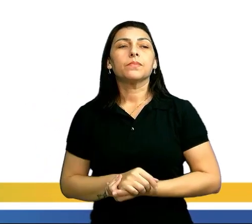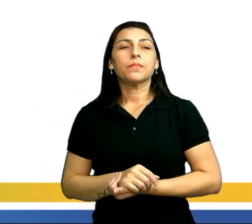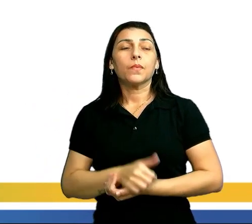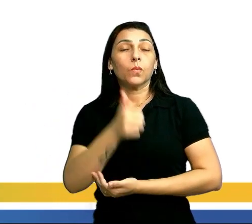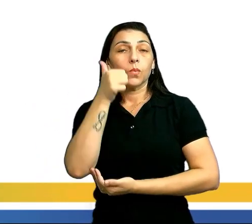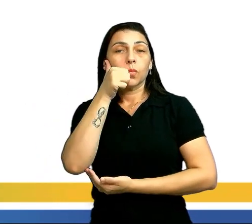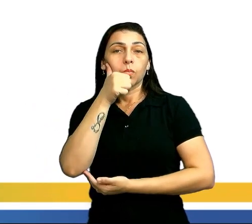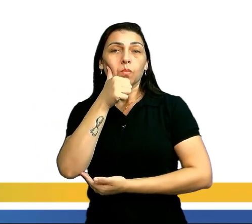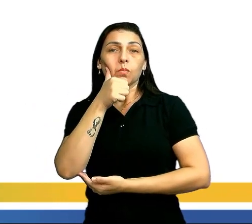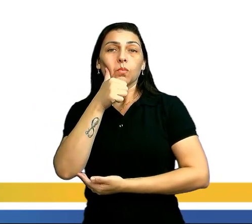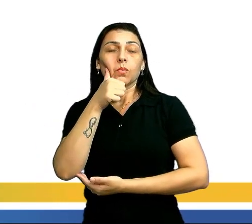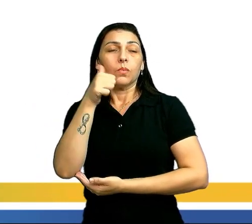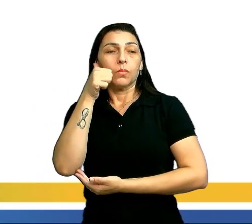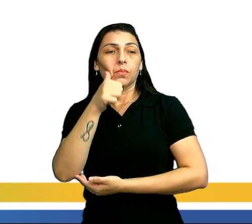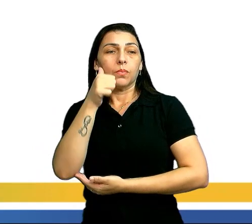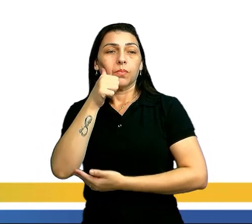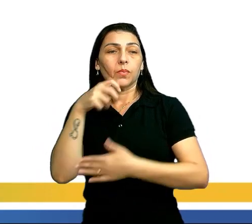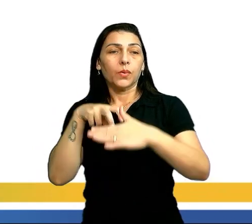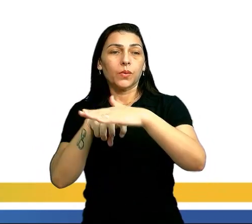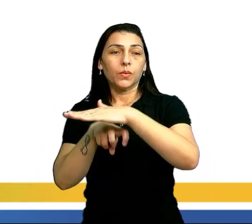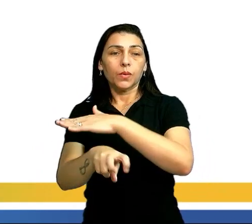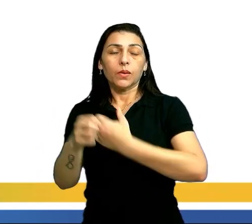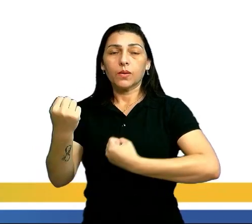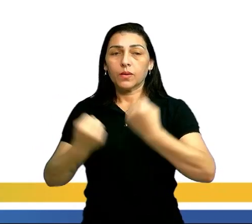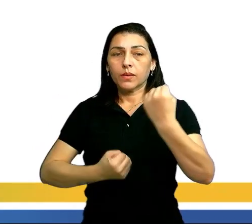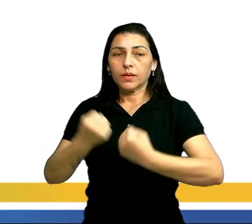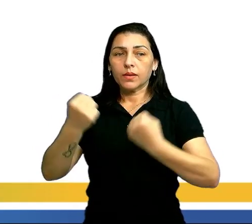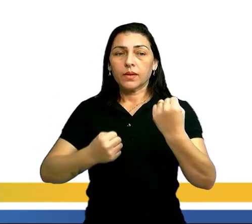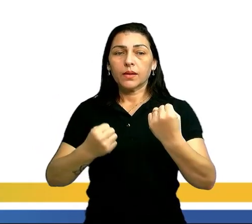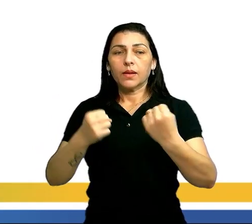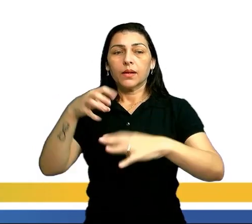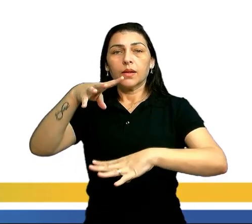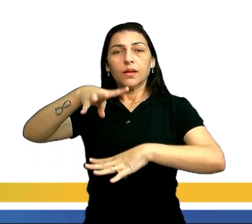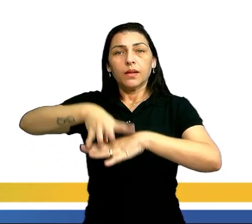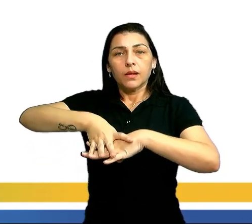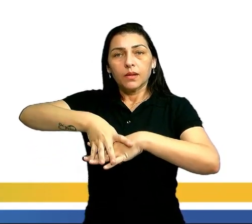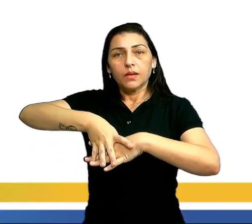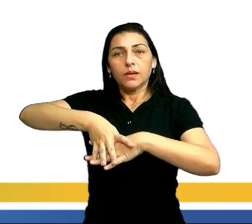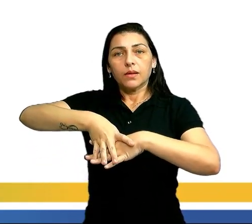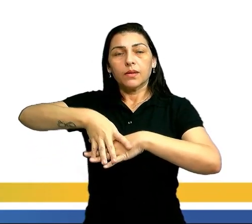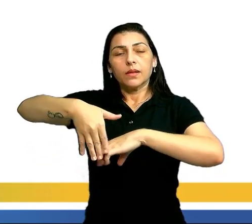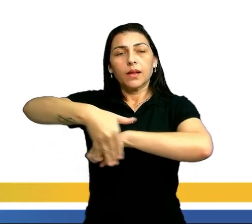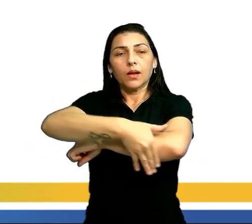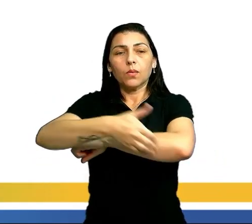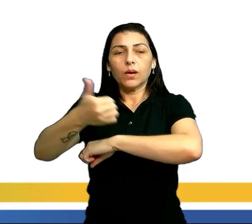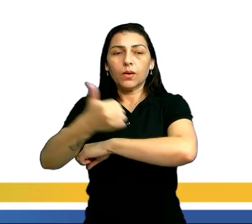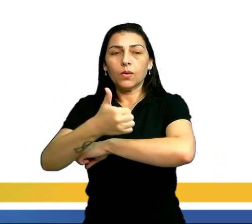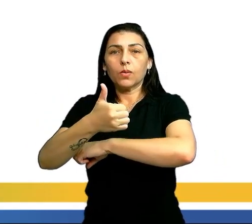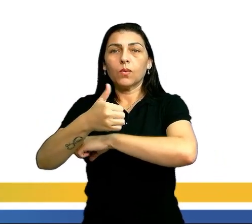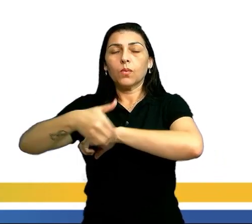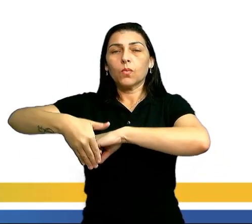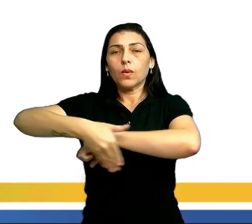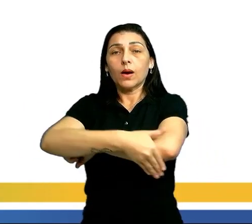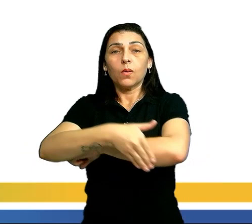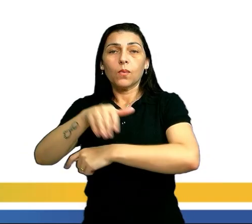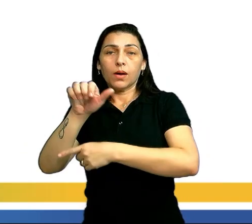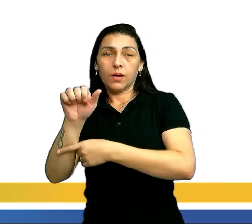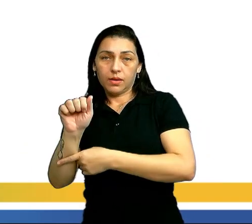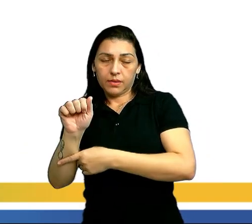Vamos ler. Uma moça estacionou seu carro na interseção da Rua 1 com a Avenida